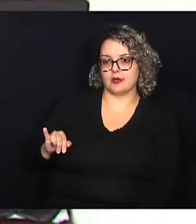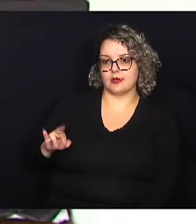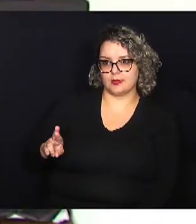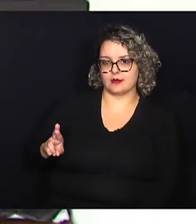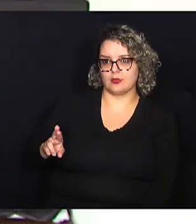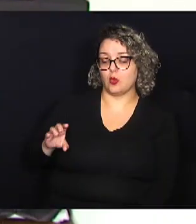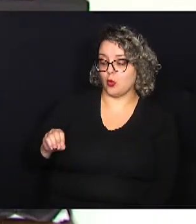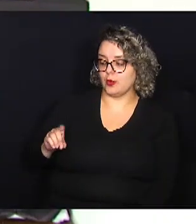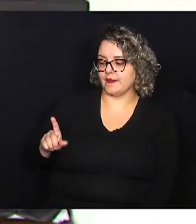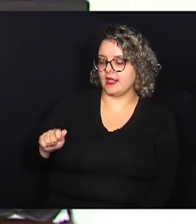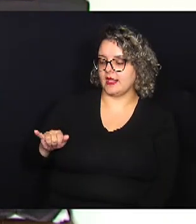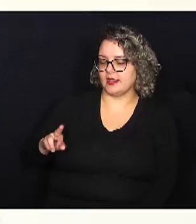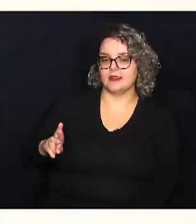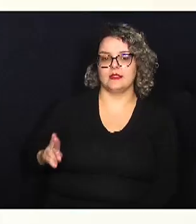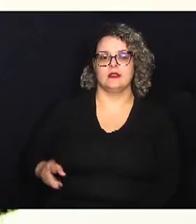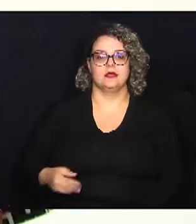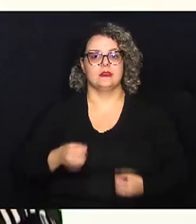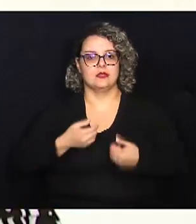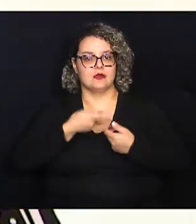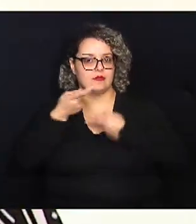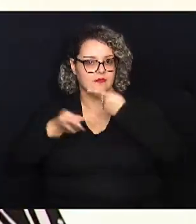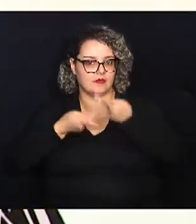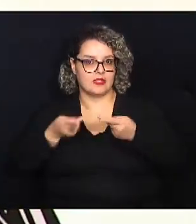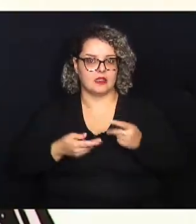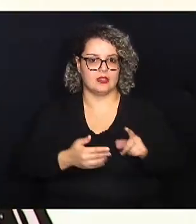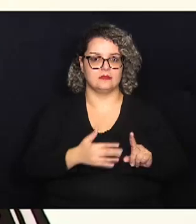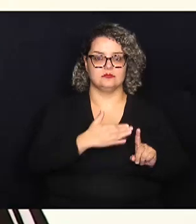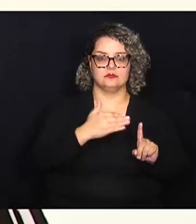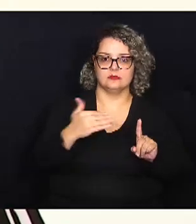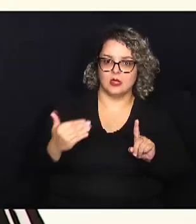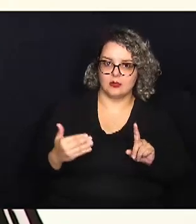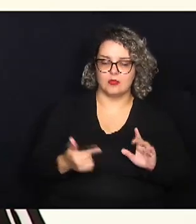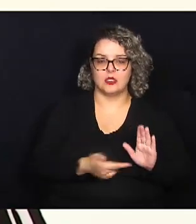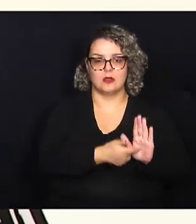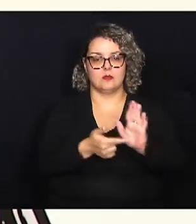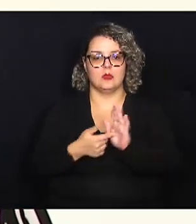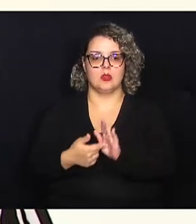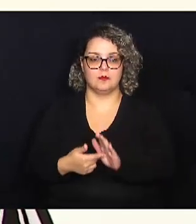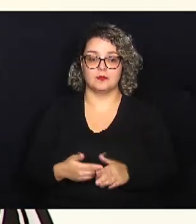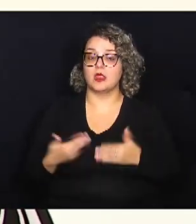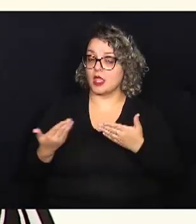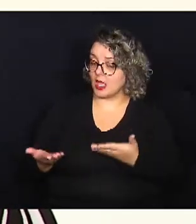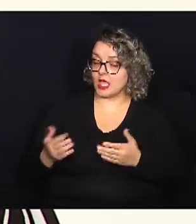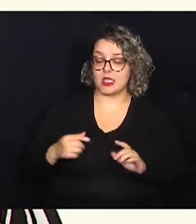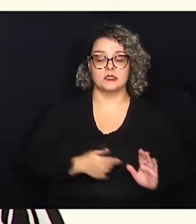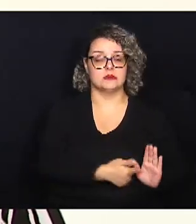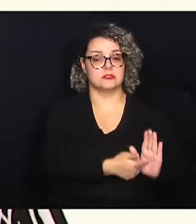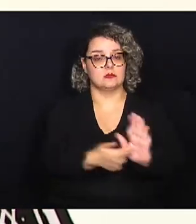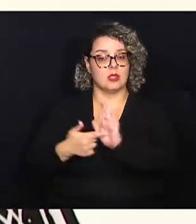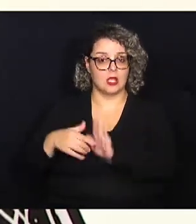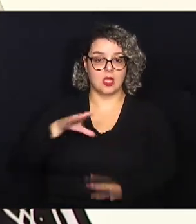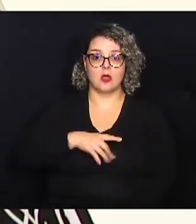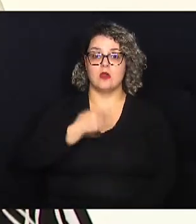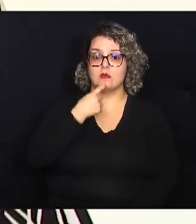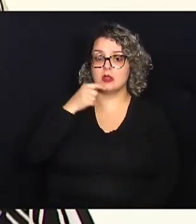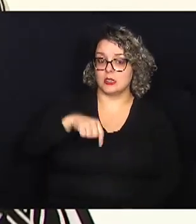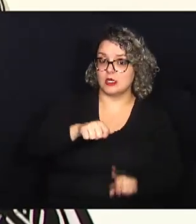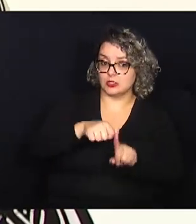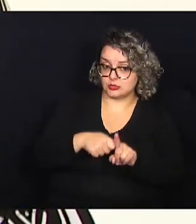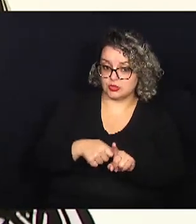o propósito da exposição. A Mostra Cultural Afrofuturista, que acontece em Campinas neste mês, tem